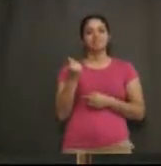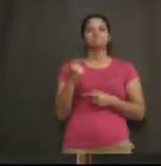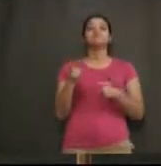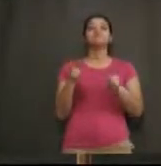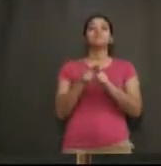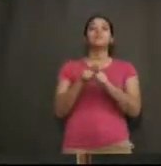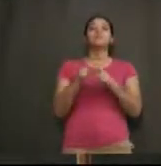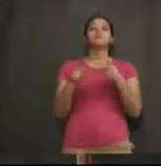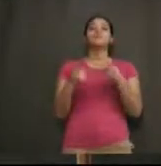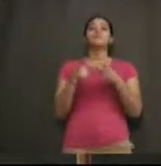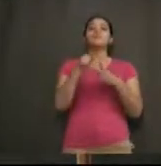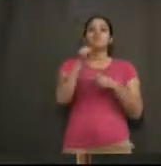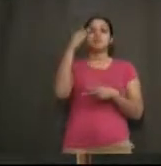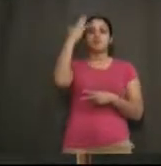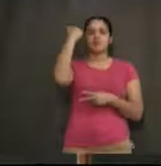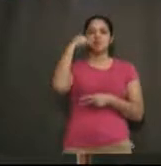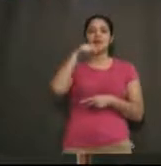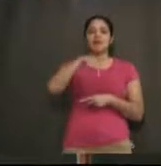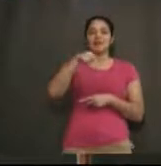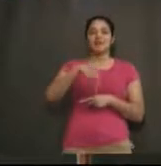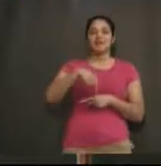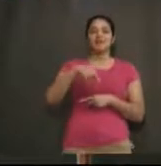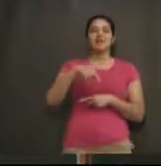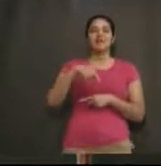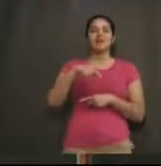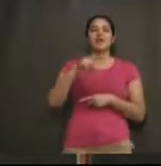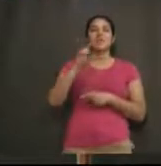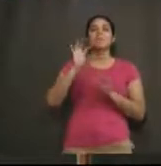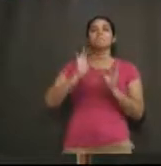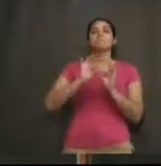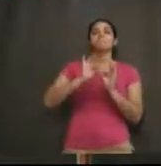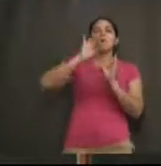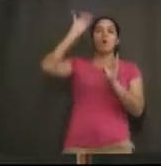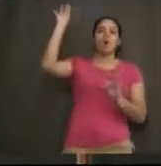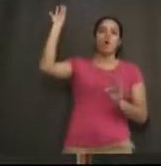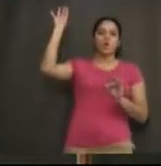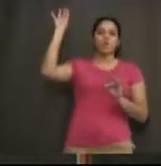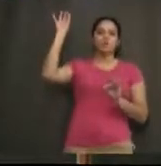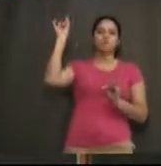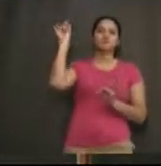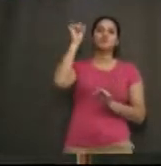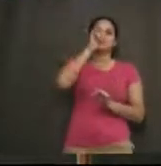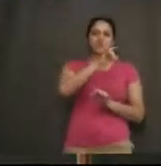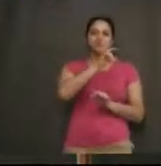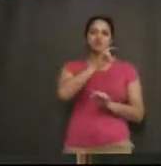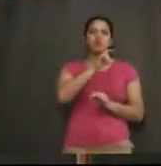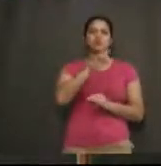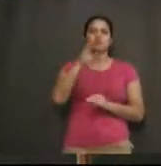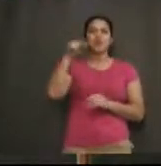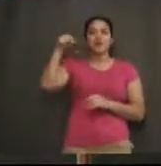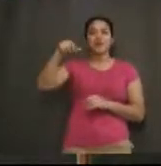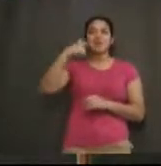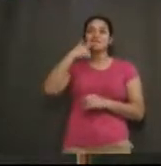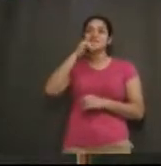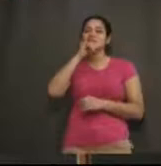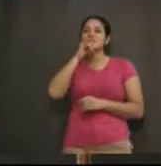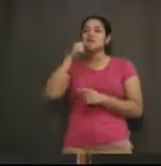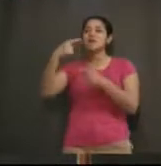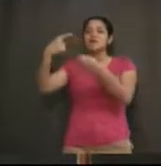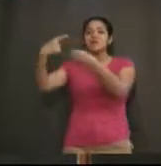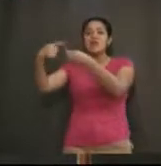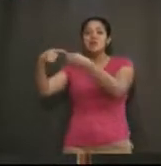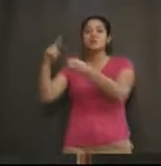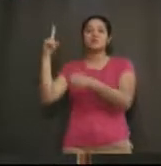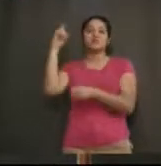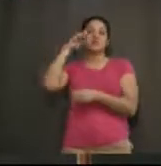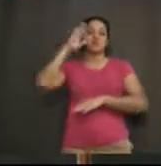nosso estado, a gente tem uma grande dificuldade geográfica, até para nossos próprios alunos do interior chegarem à capital. Então, associado a isso, a